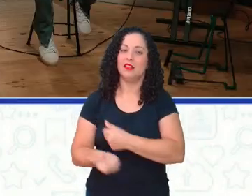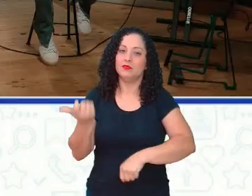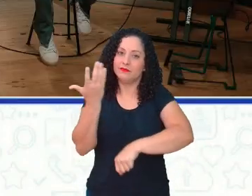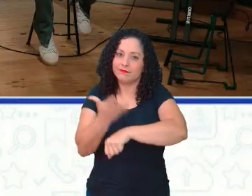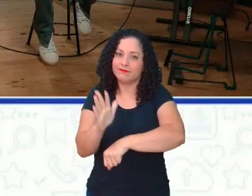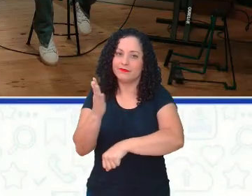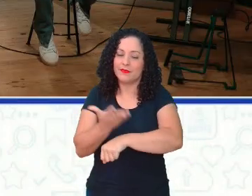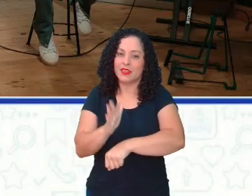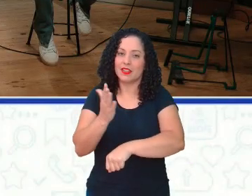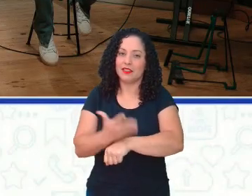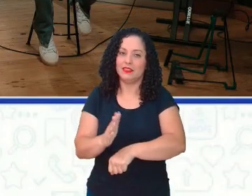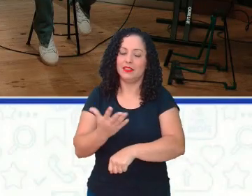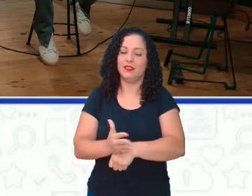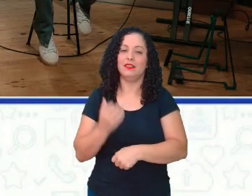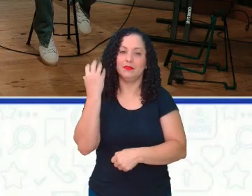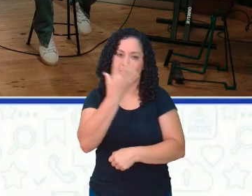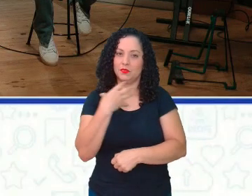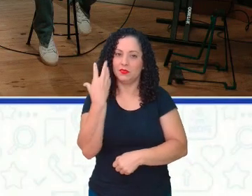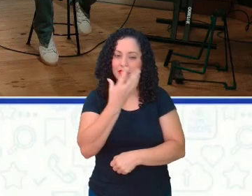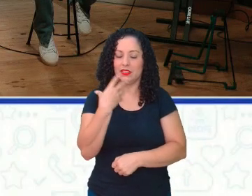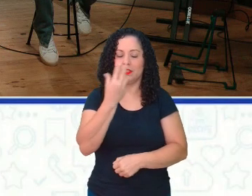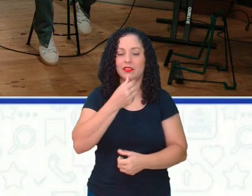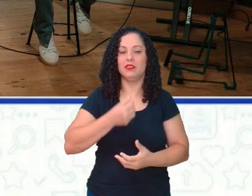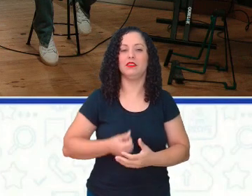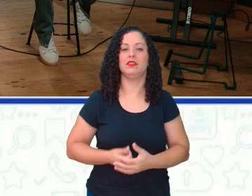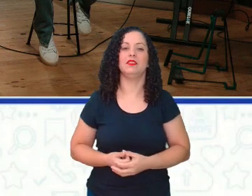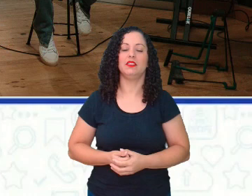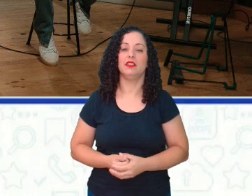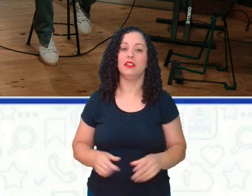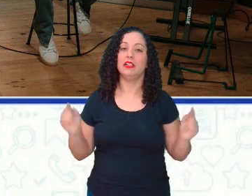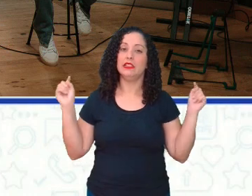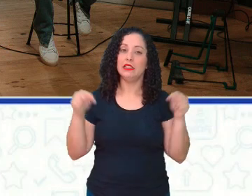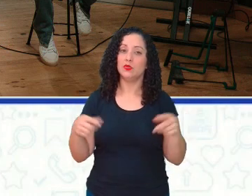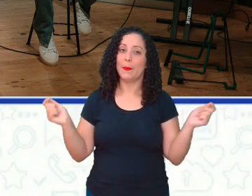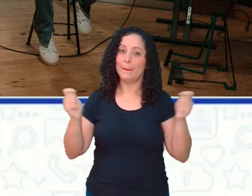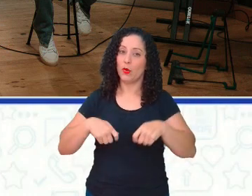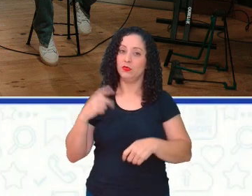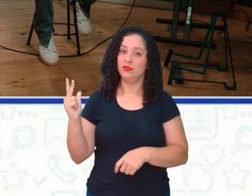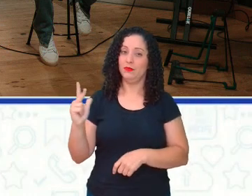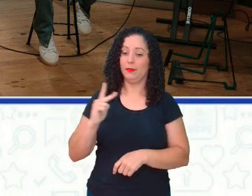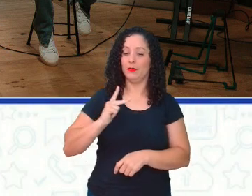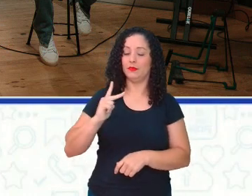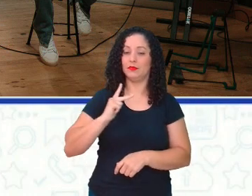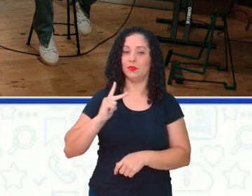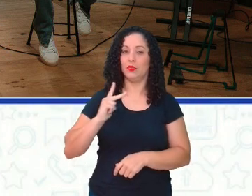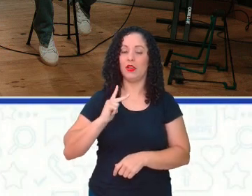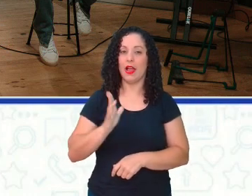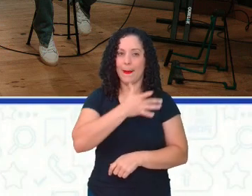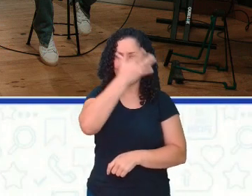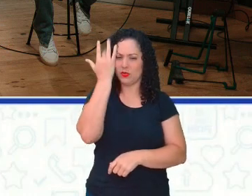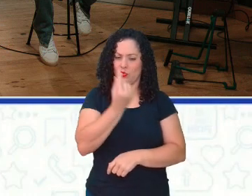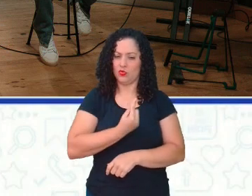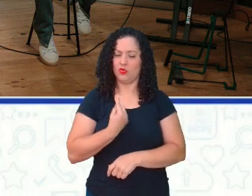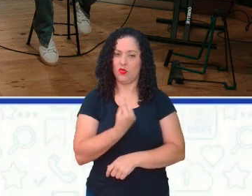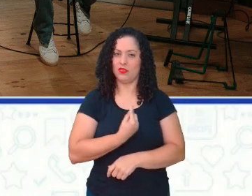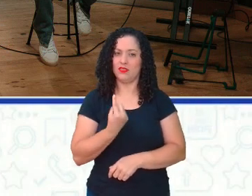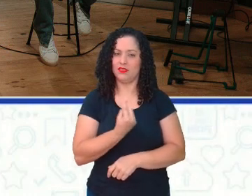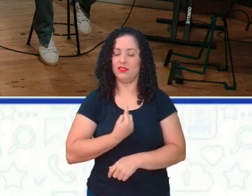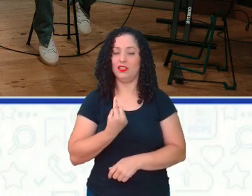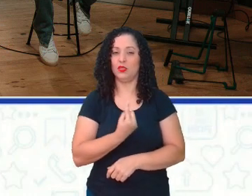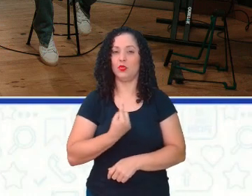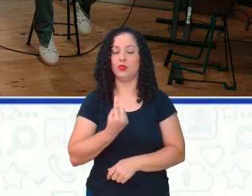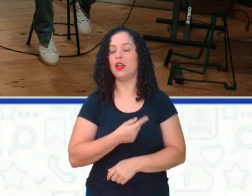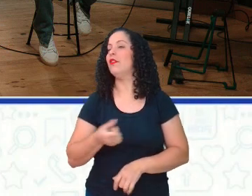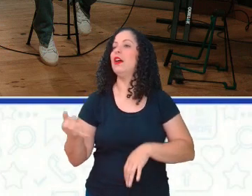instrumental. Então, essa prática, ela pode ser individual, quando o músico é um solista, quando ele